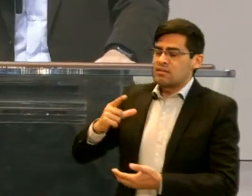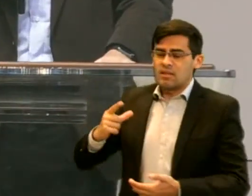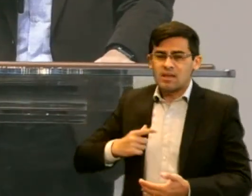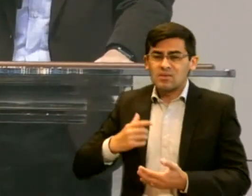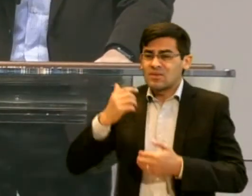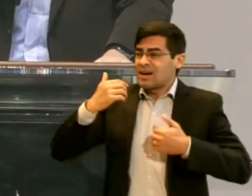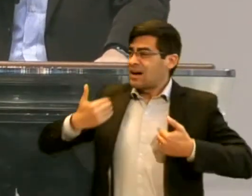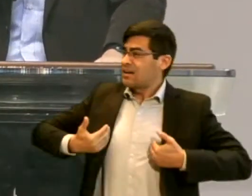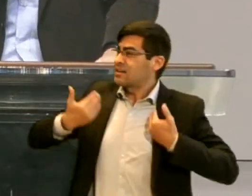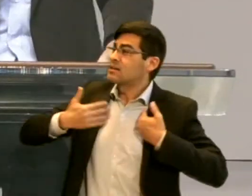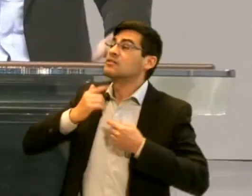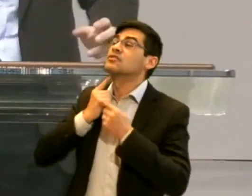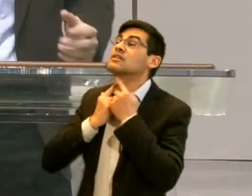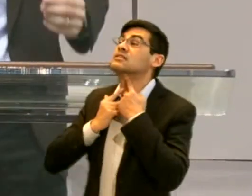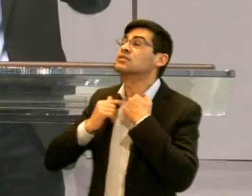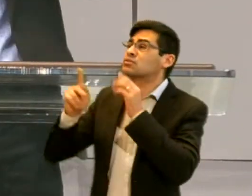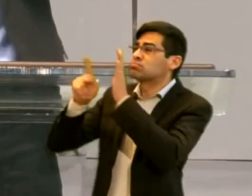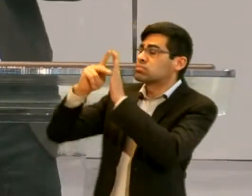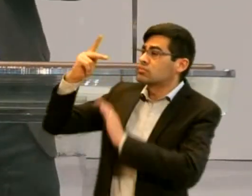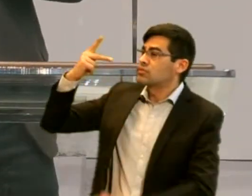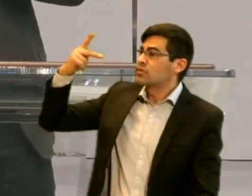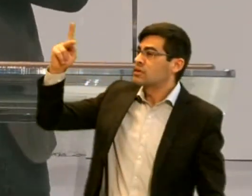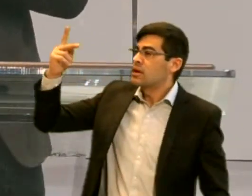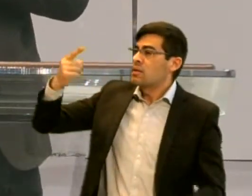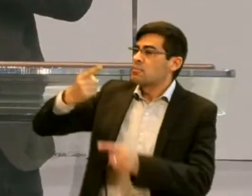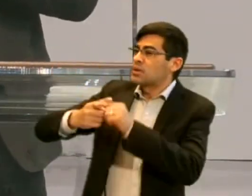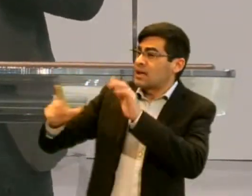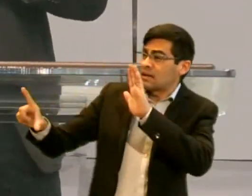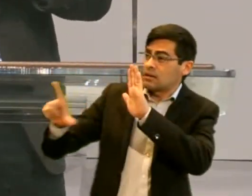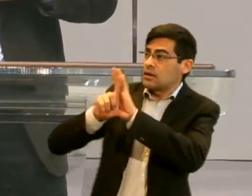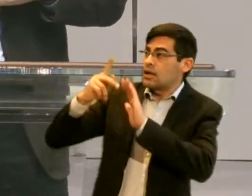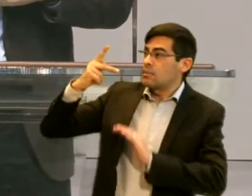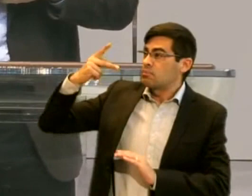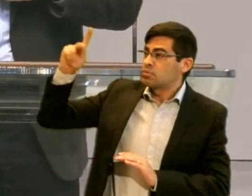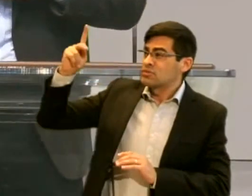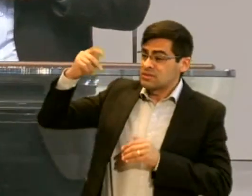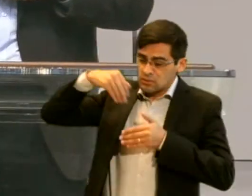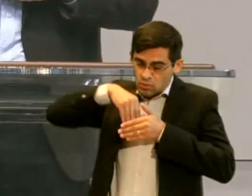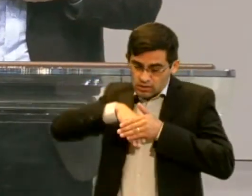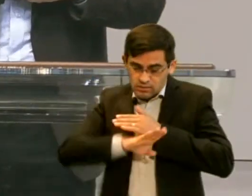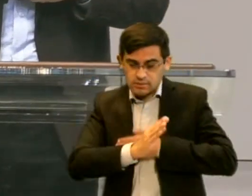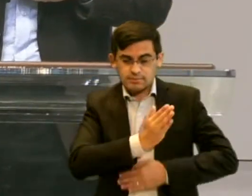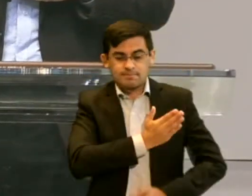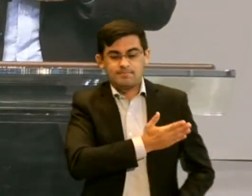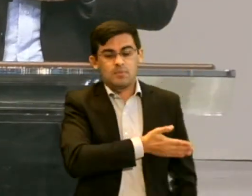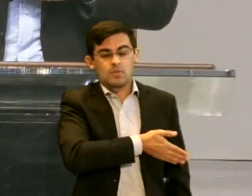tua vontade. Ó meu Deus, a tua lei está no fundo do meu coração.